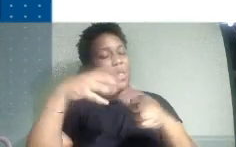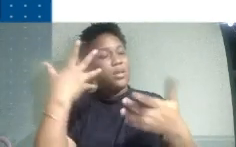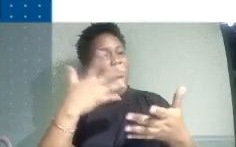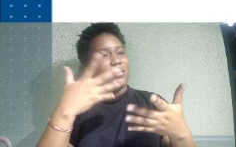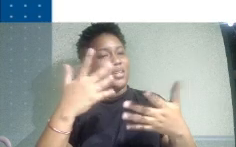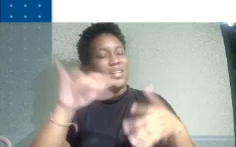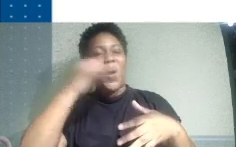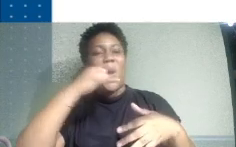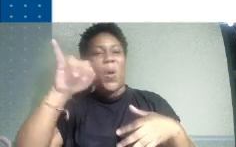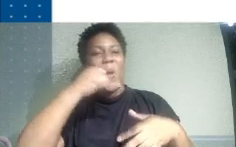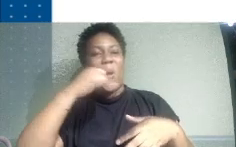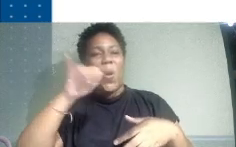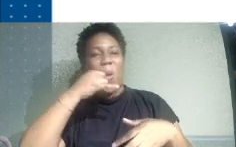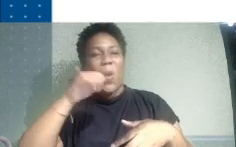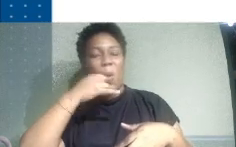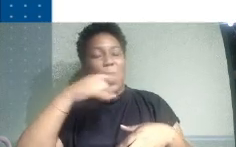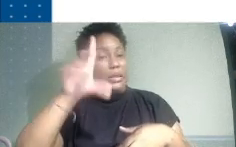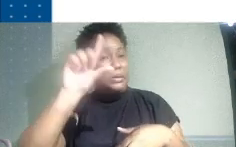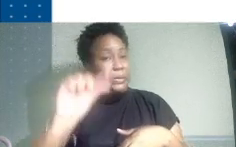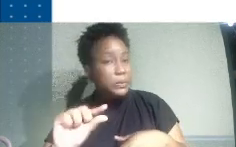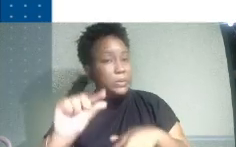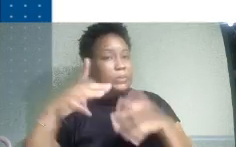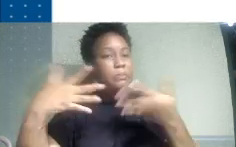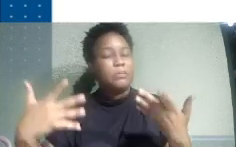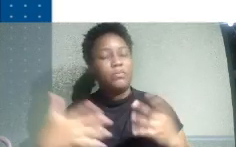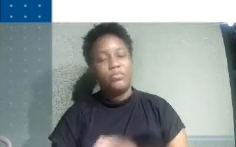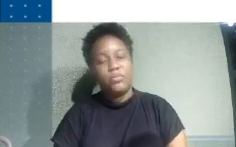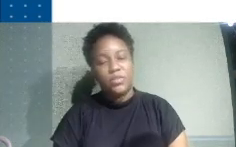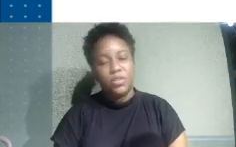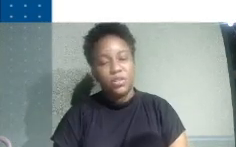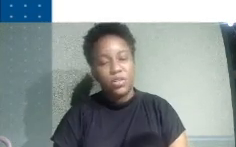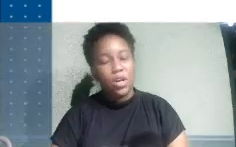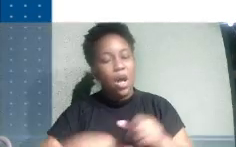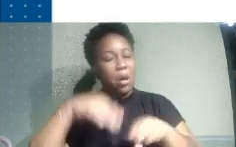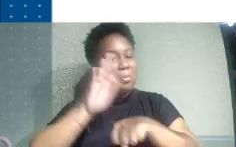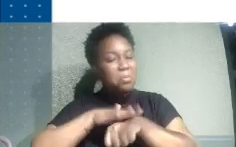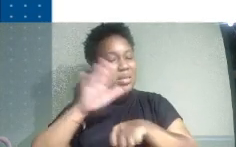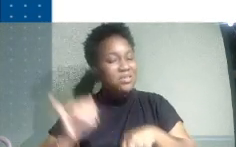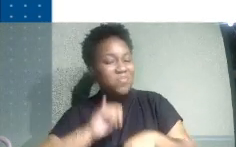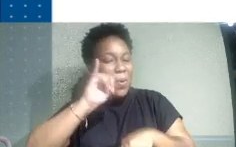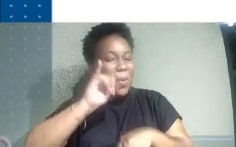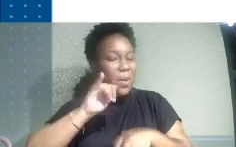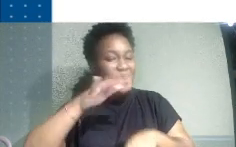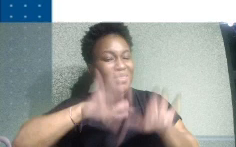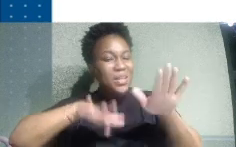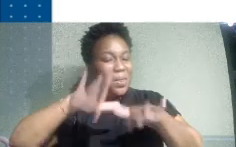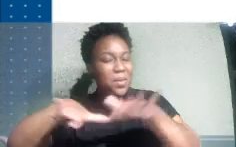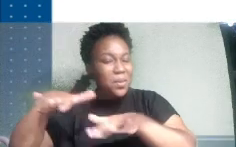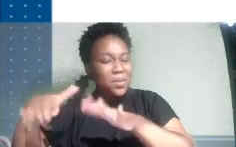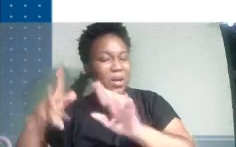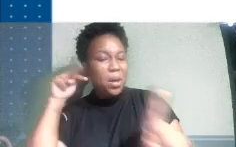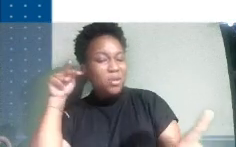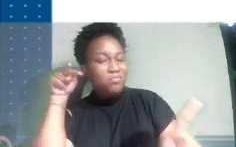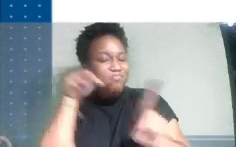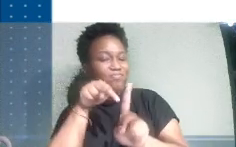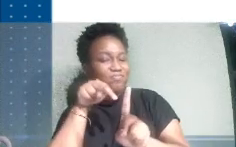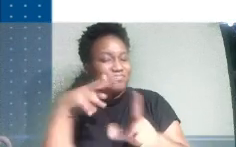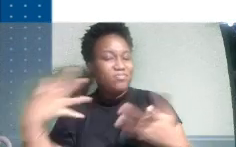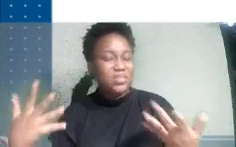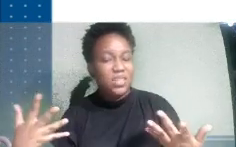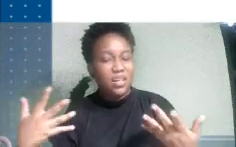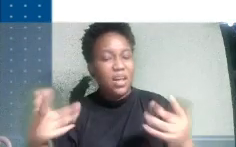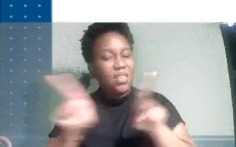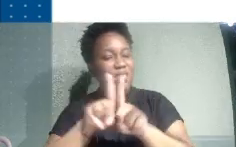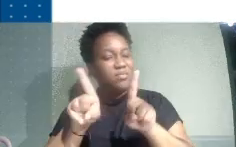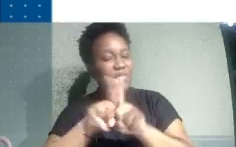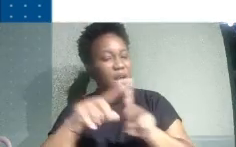prediais elétricas de baixa tensão. O primeiro deles, talvez o mais importante, depende muito aí da concepção de autores ou então da visão